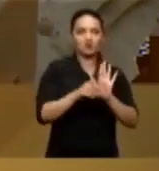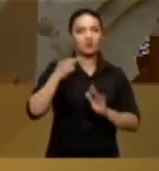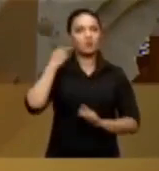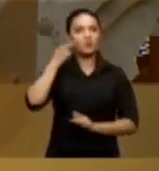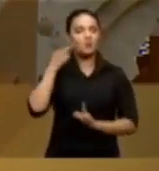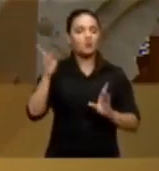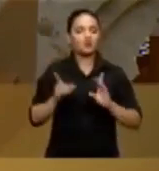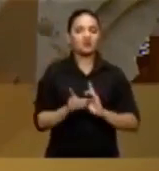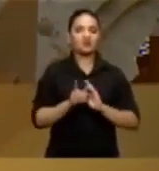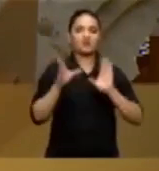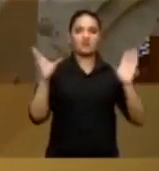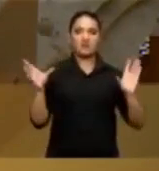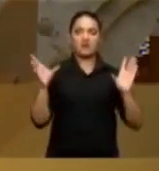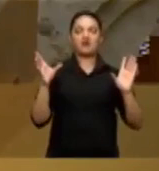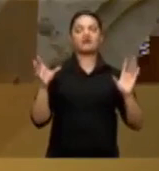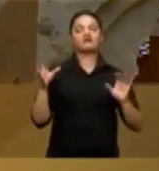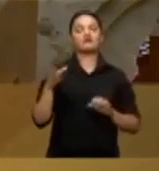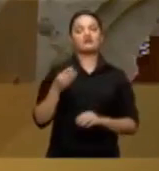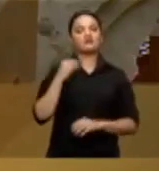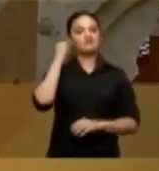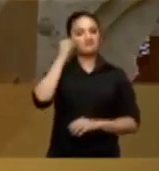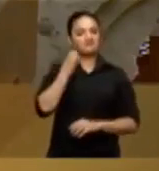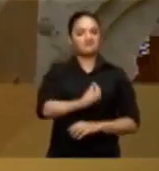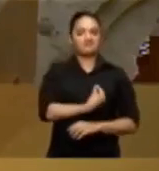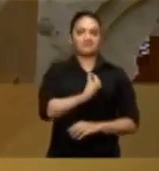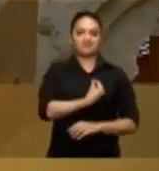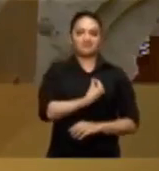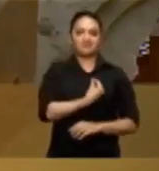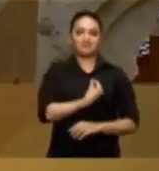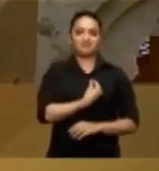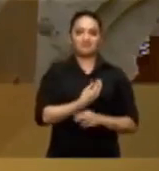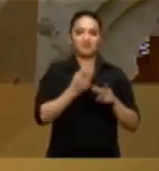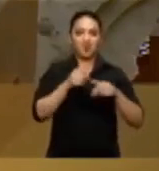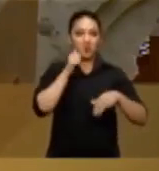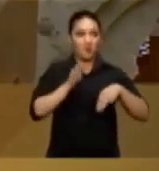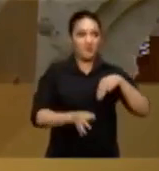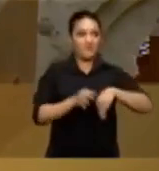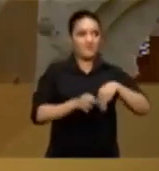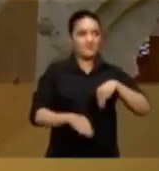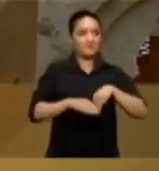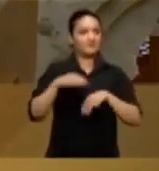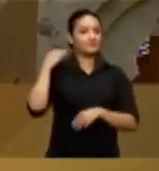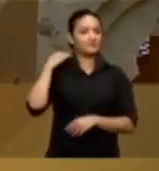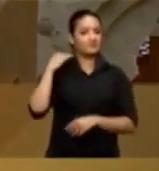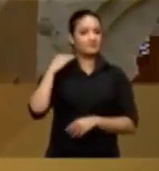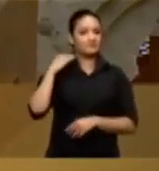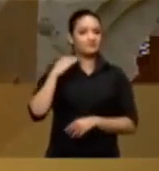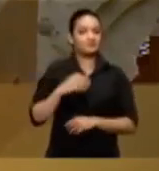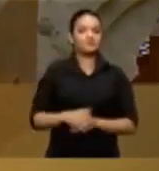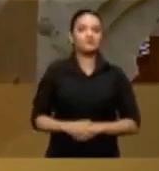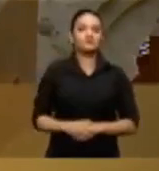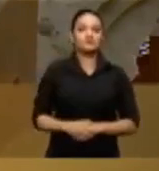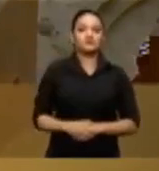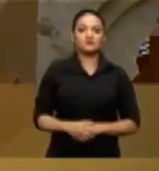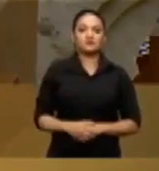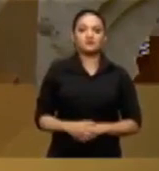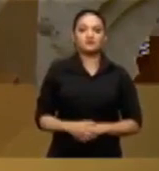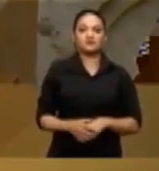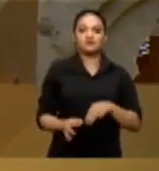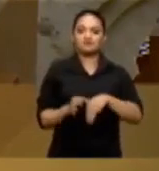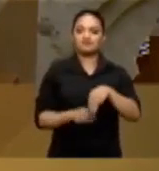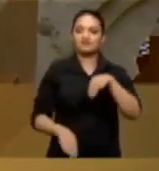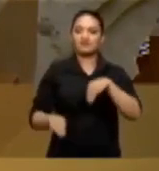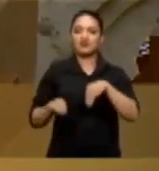democracia, de vida. Como disse a ministra Carmen Lúcia, Vossa Excelência é um